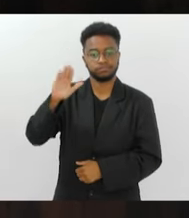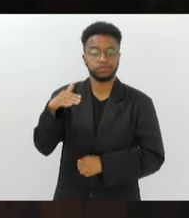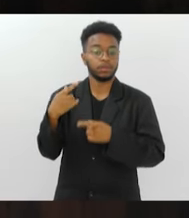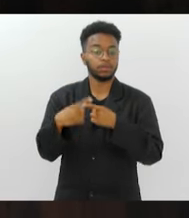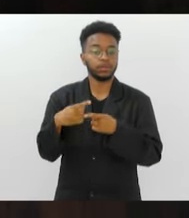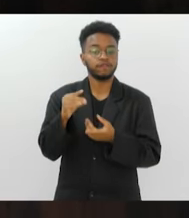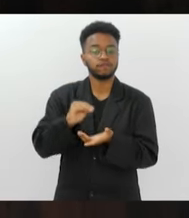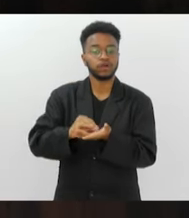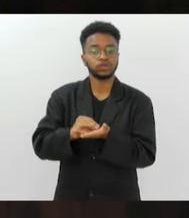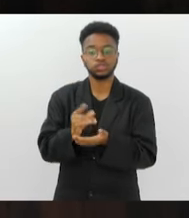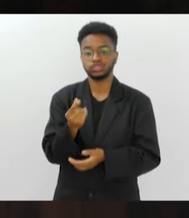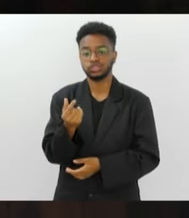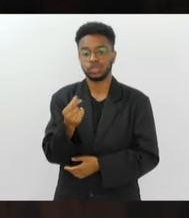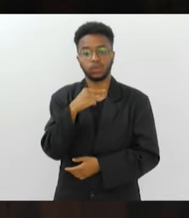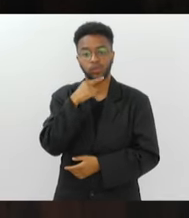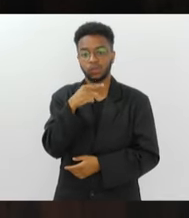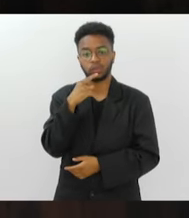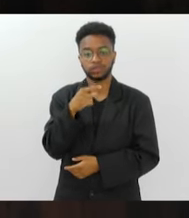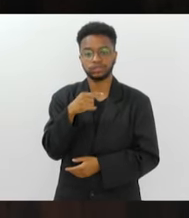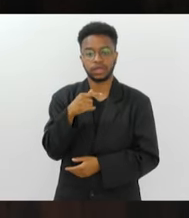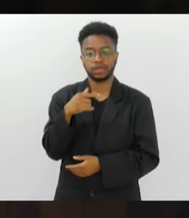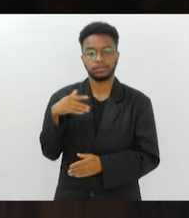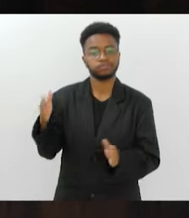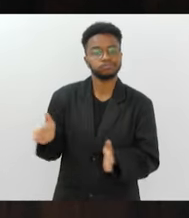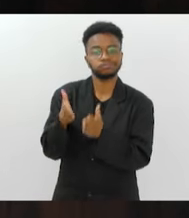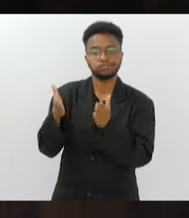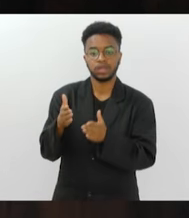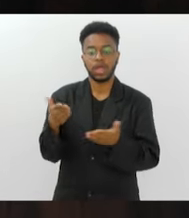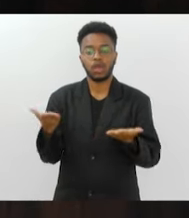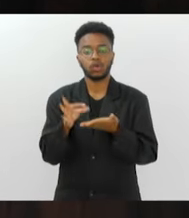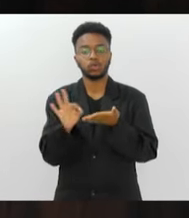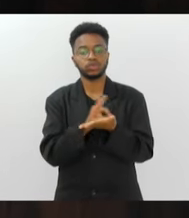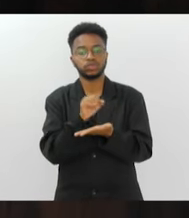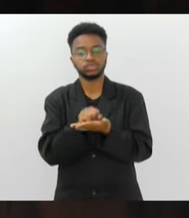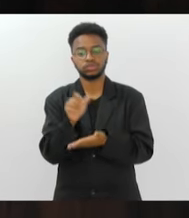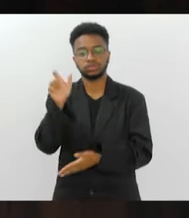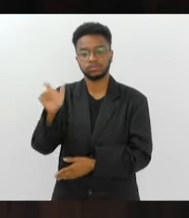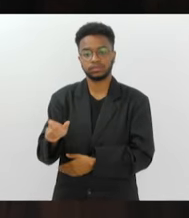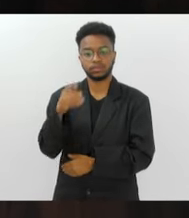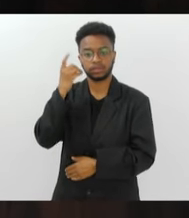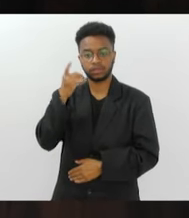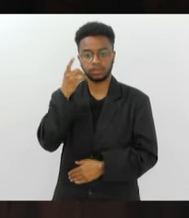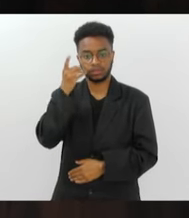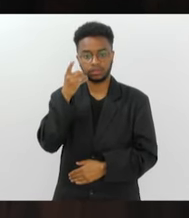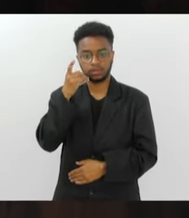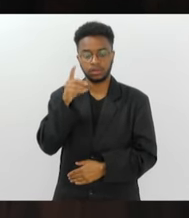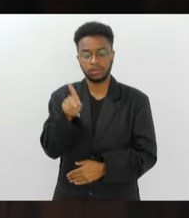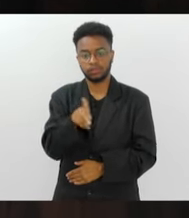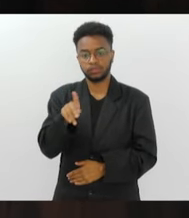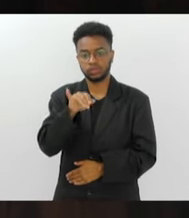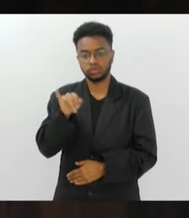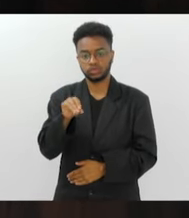tinha recurso, até para poder caminhar. O próximo orador inscrito é o nobre deputado, o professor